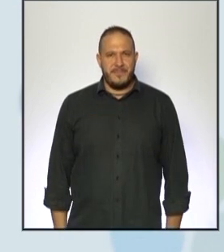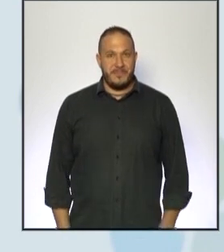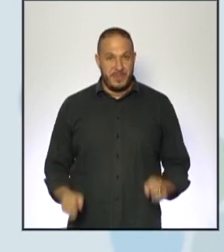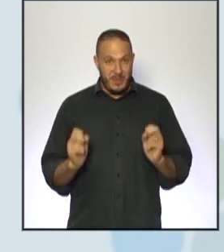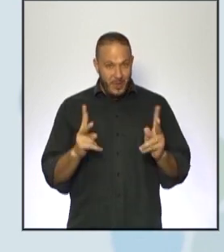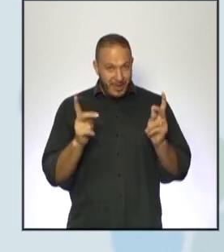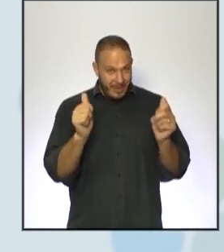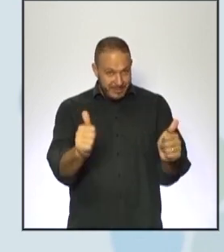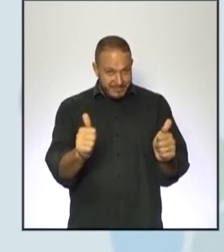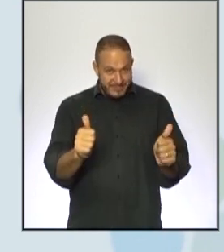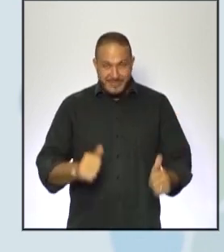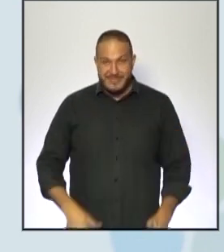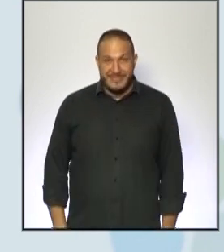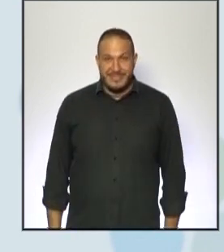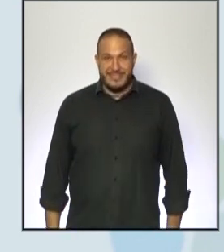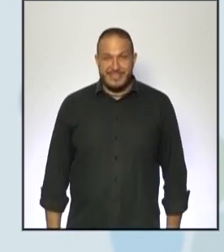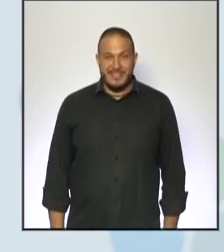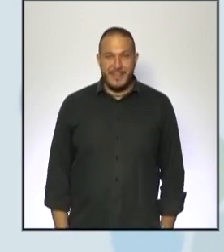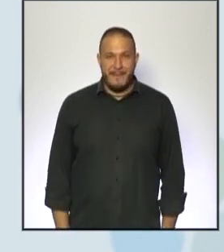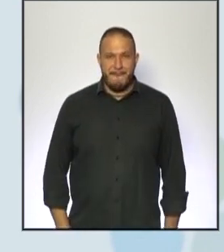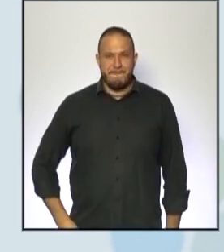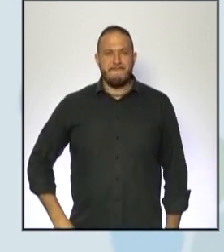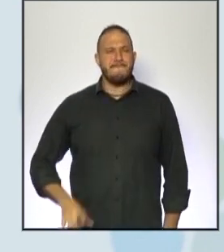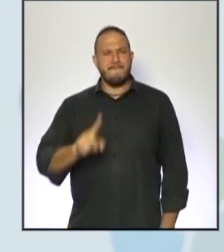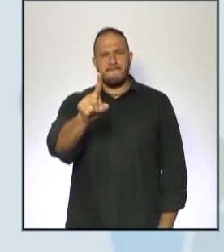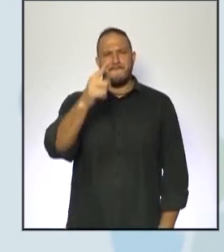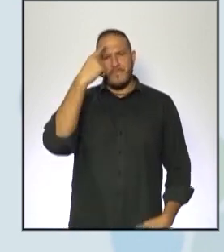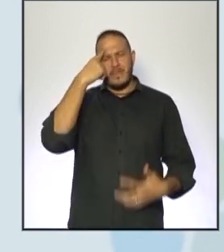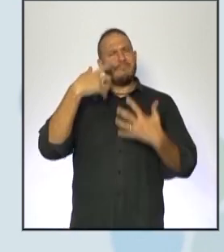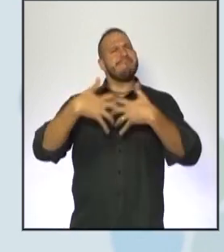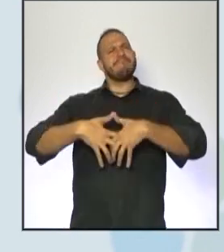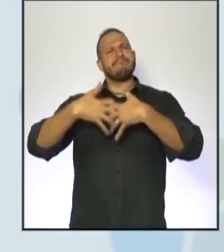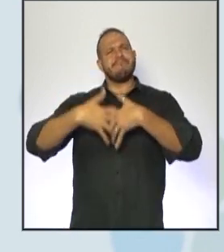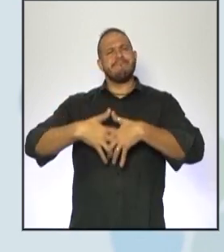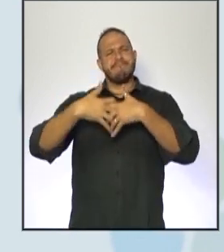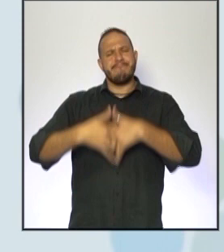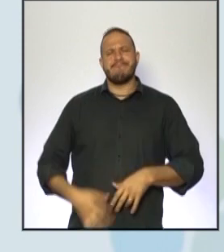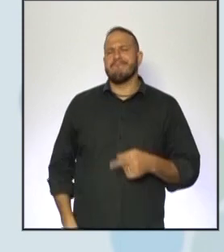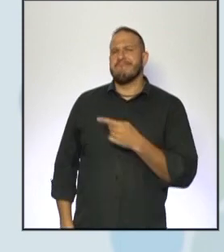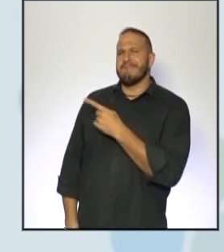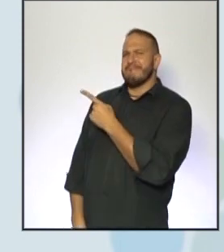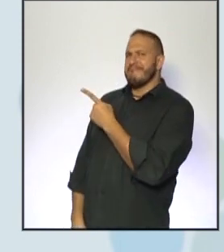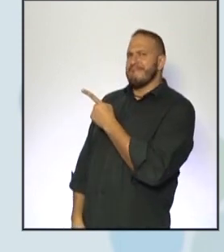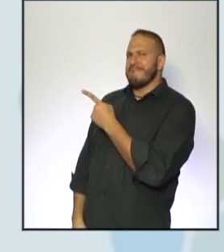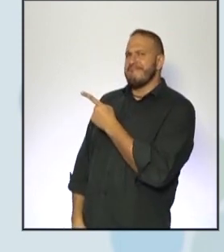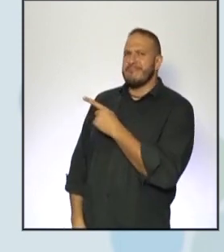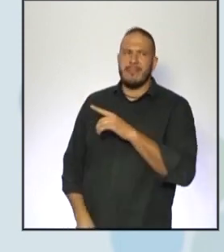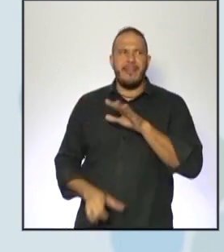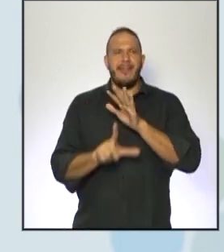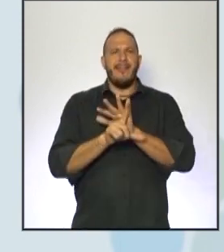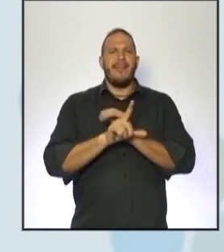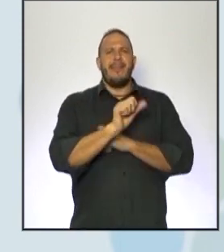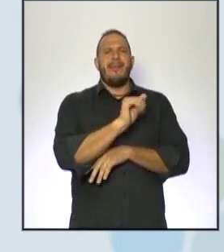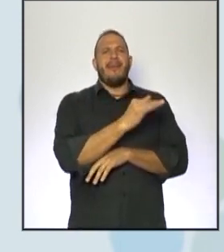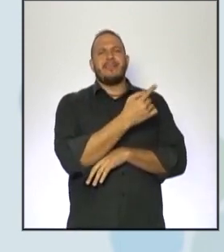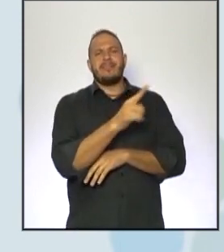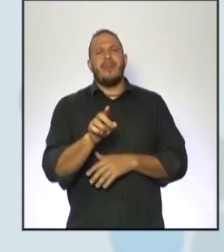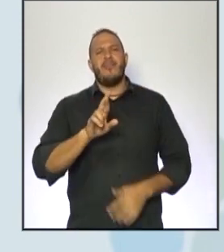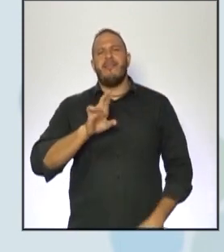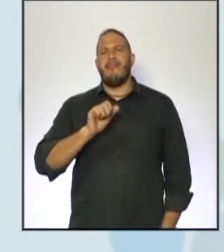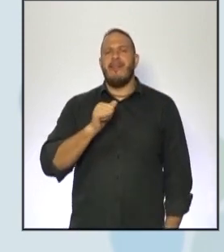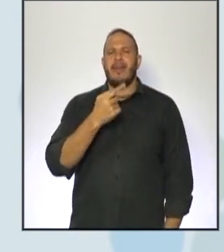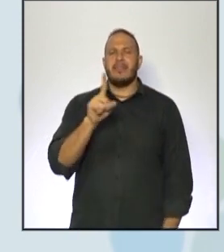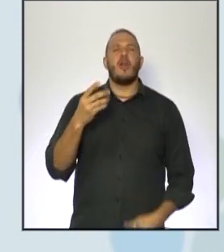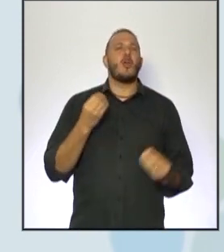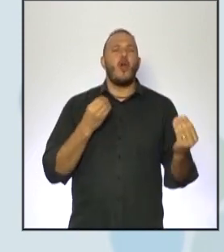Vamos lá, então? Vamos pensar um pouco nessa lei de reação e ação e ver como ela se